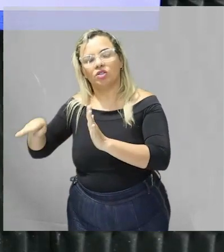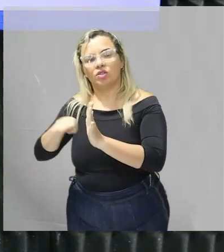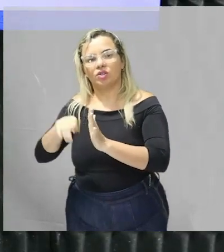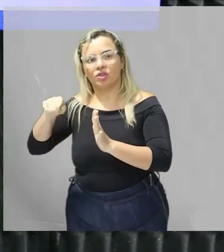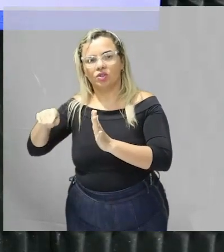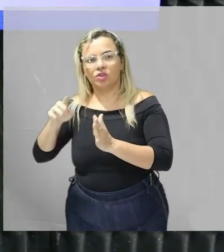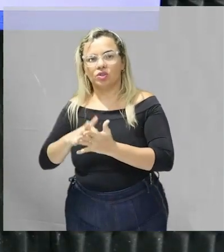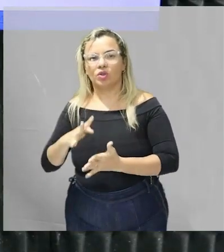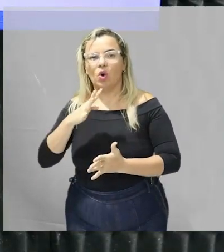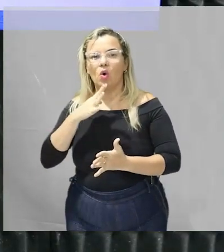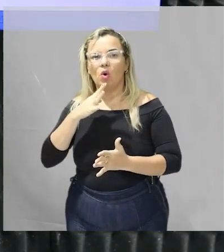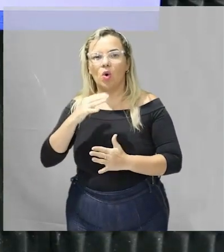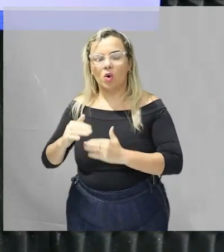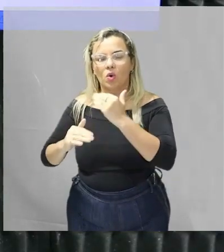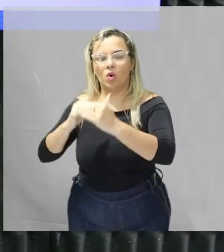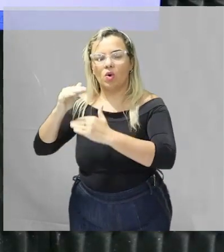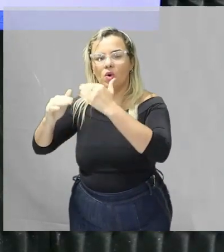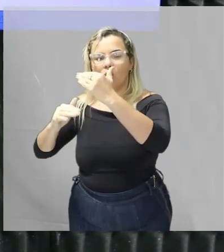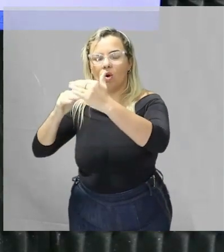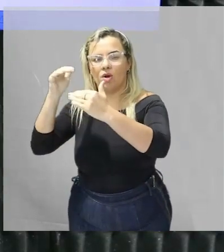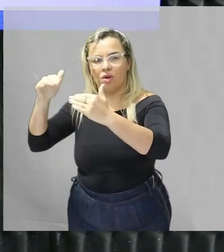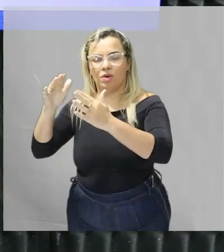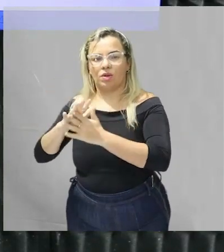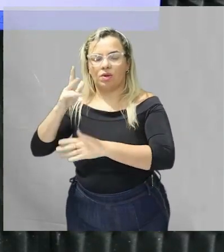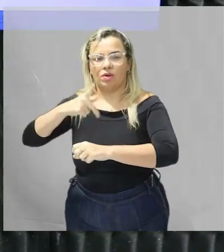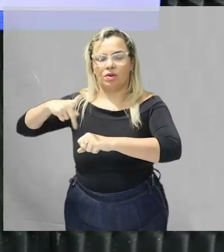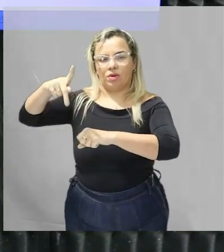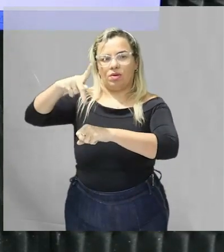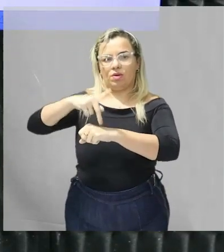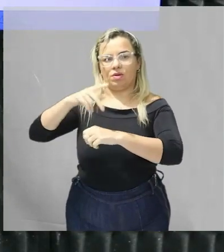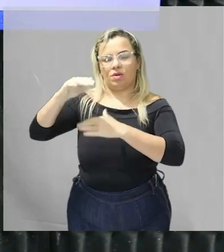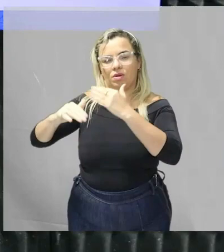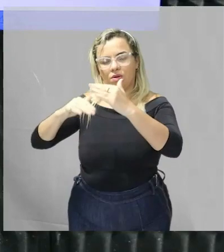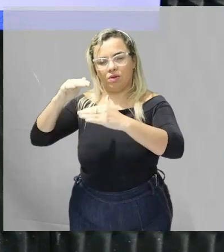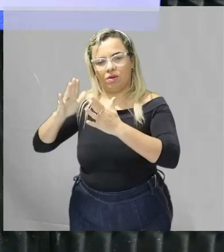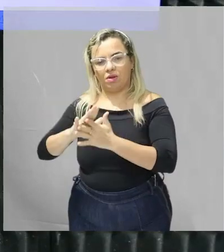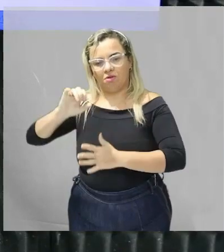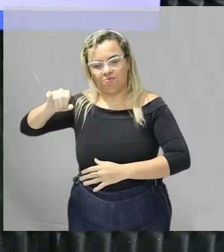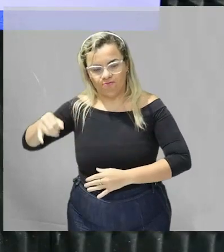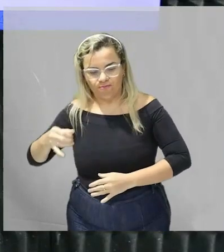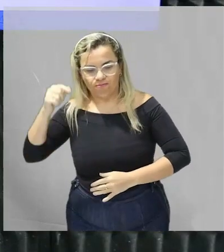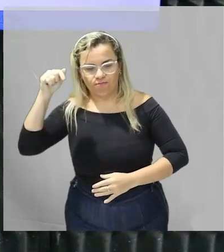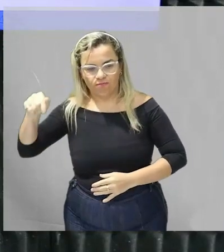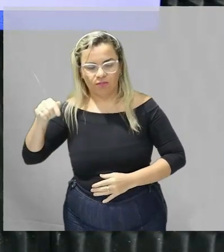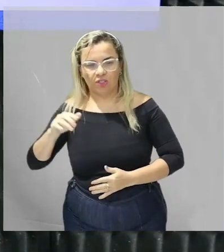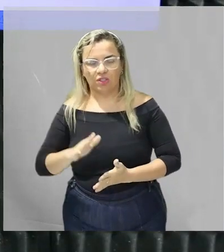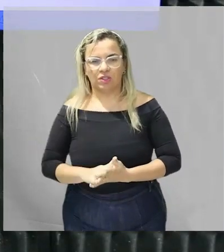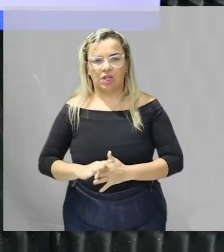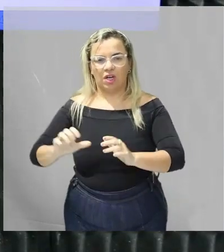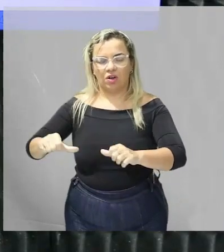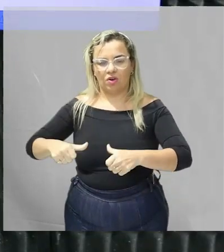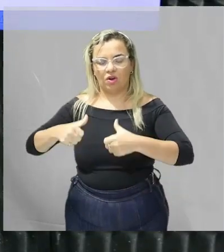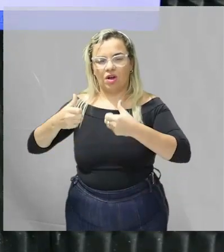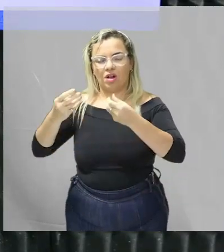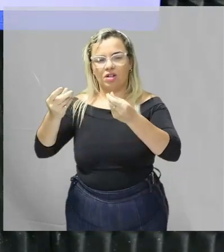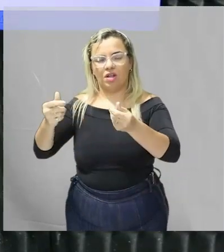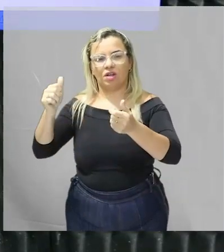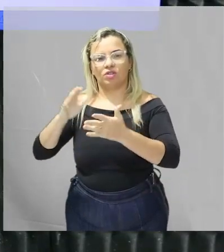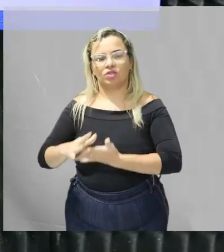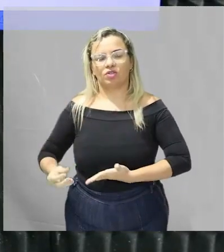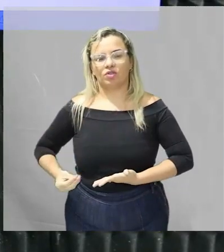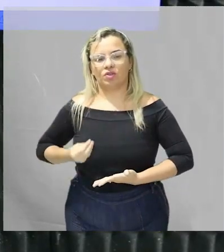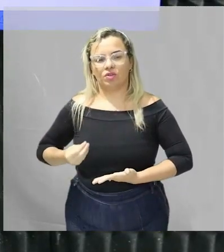em outros países, normalmente países desenvolvidos, aproveitando assim da qualidade de vida desses, são convidados, tá certo? É como, por exemplo,